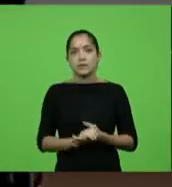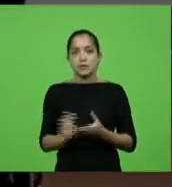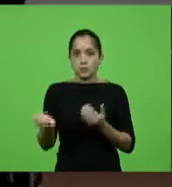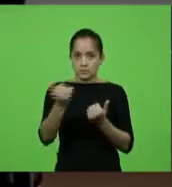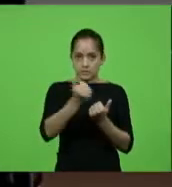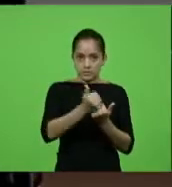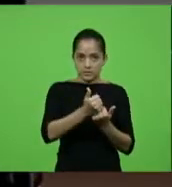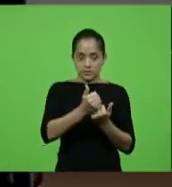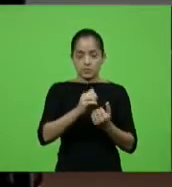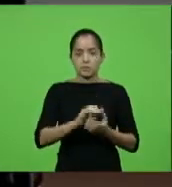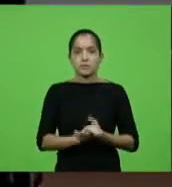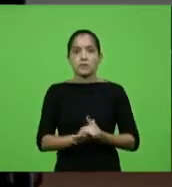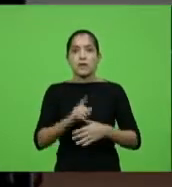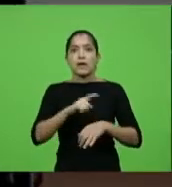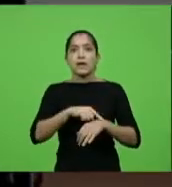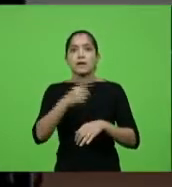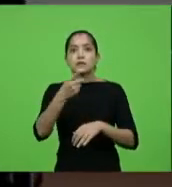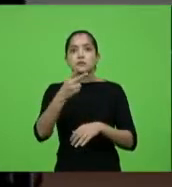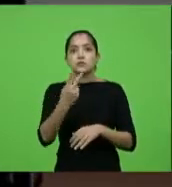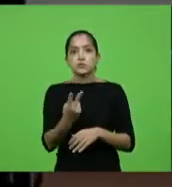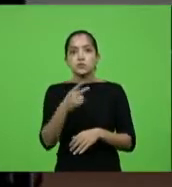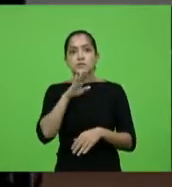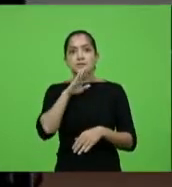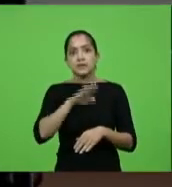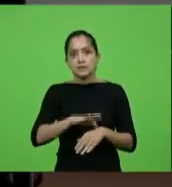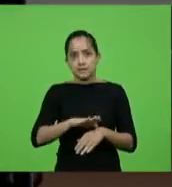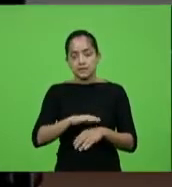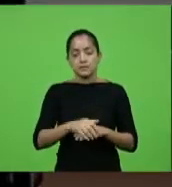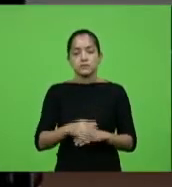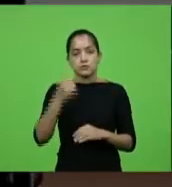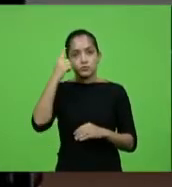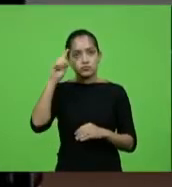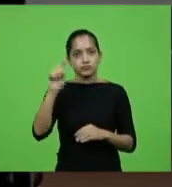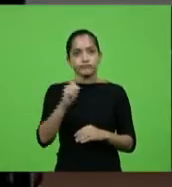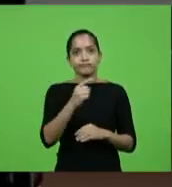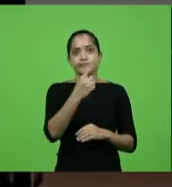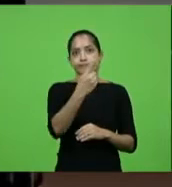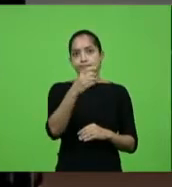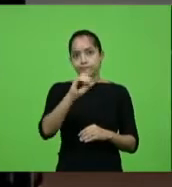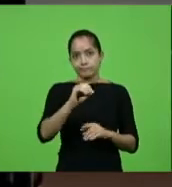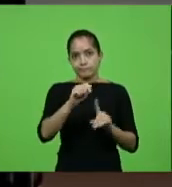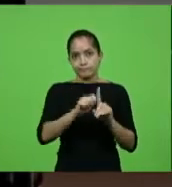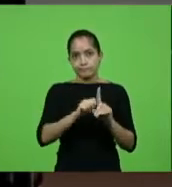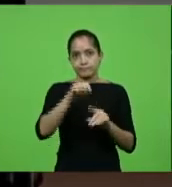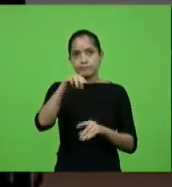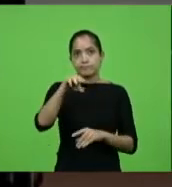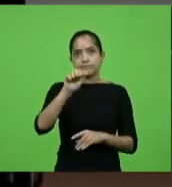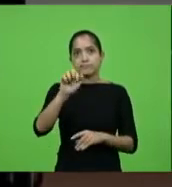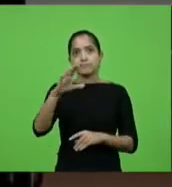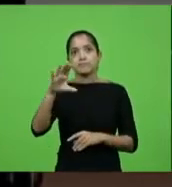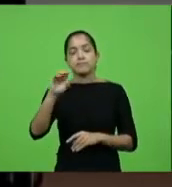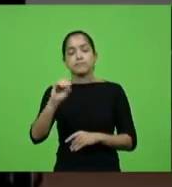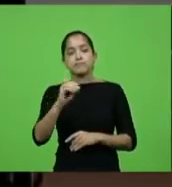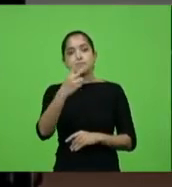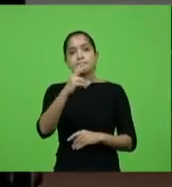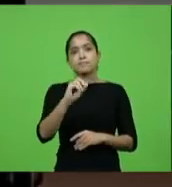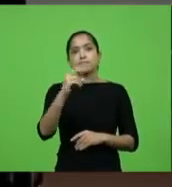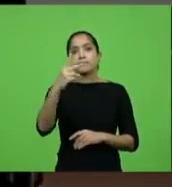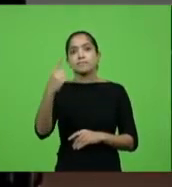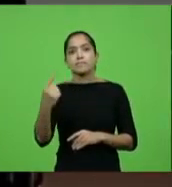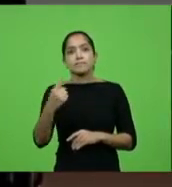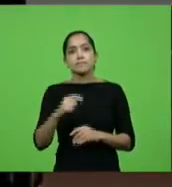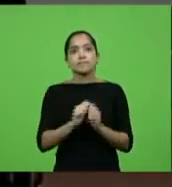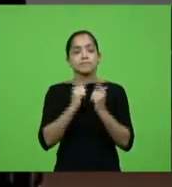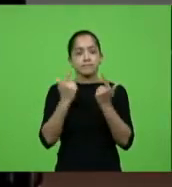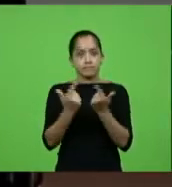DOC. Às 14 horas do dia 10 de março do ano de 2021, nessa cidade em Florianópolis, capital do Estado de Santa Catarina, reuniu-se a Assembleia Legislativa